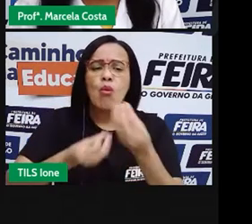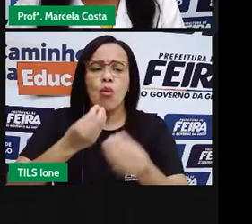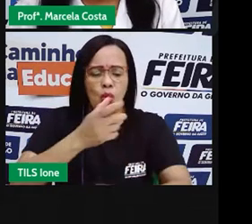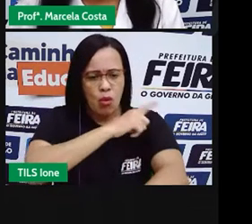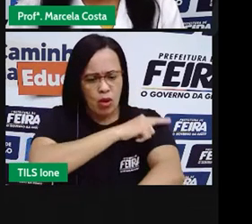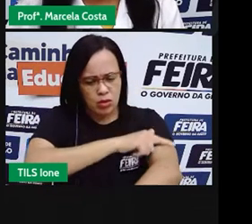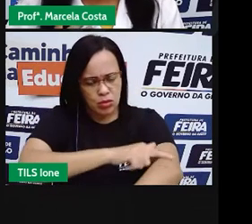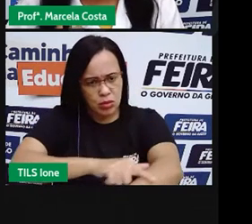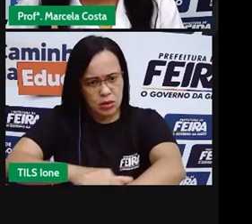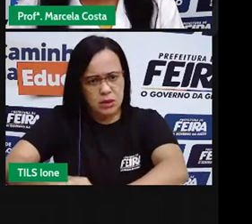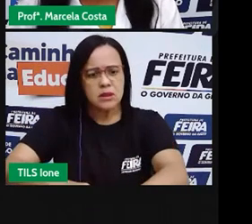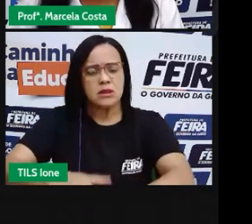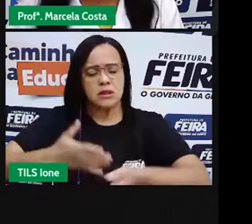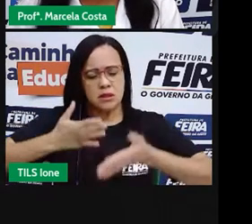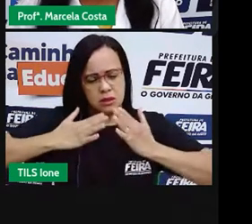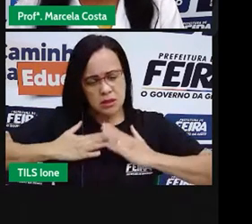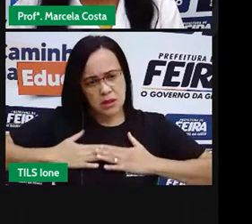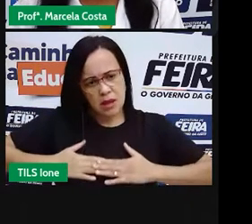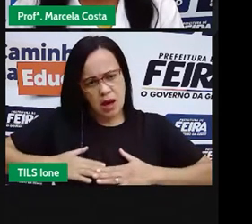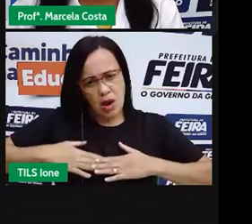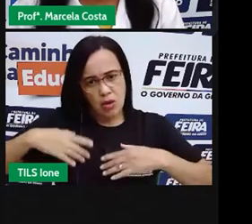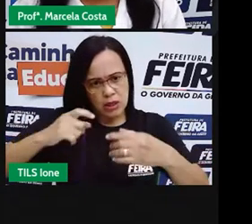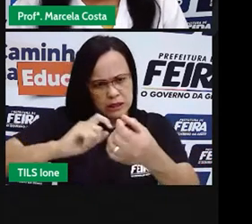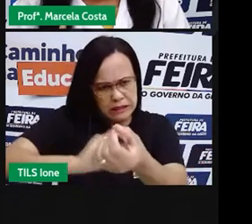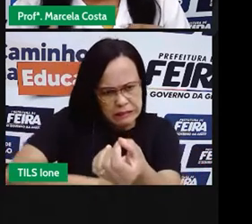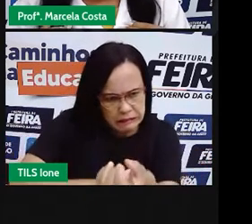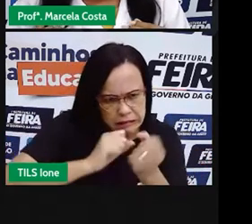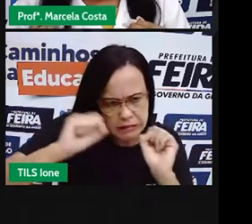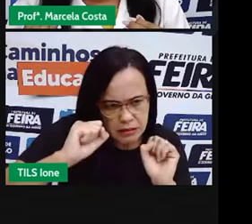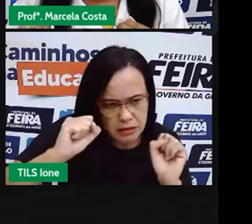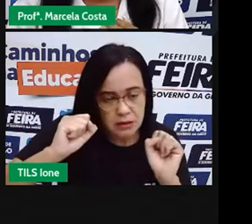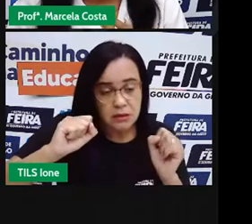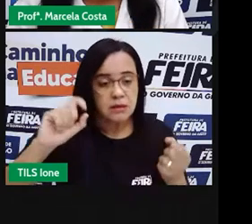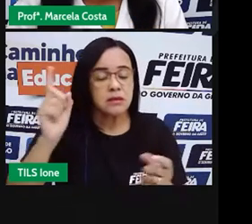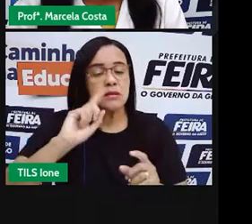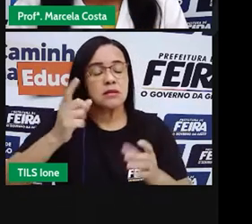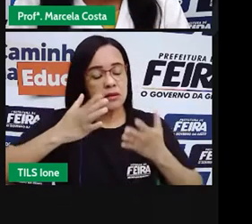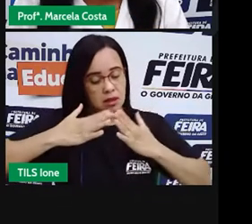falar o que